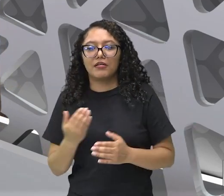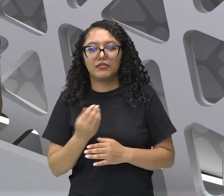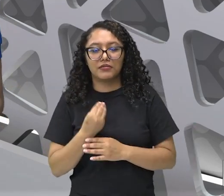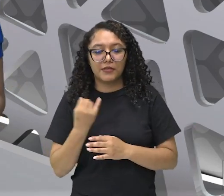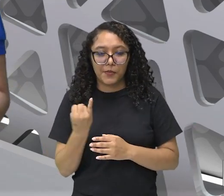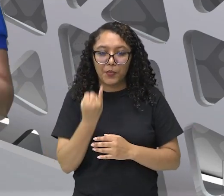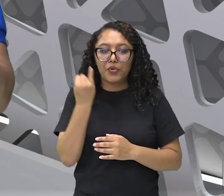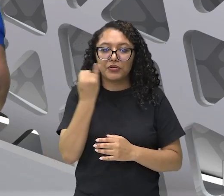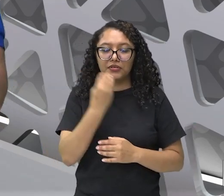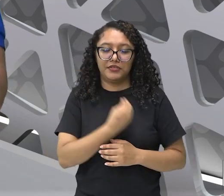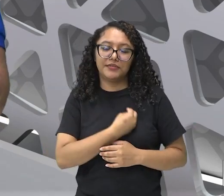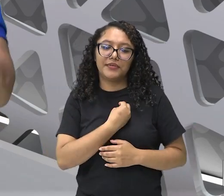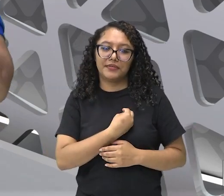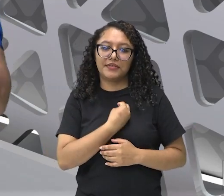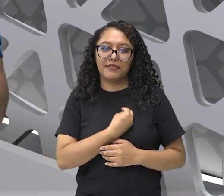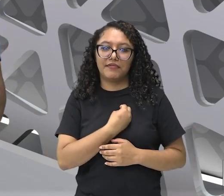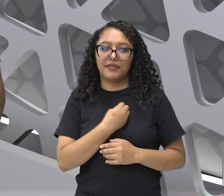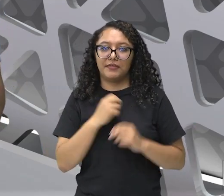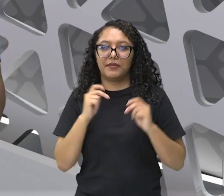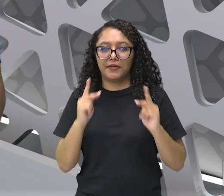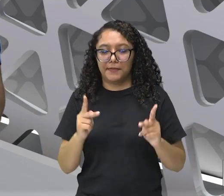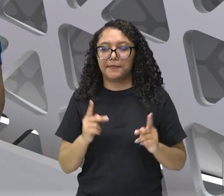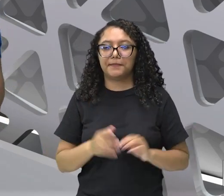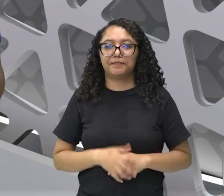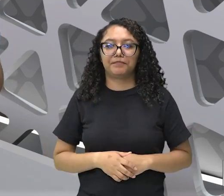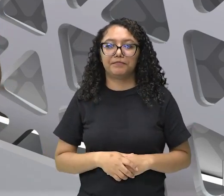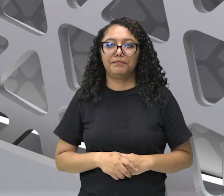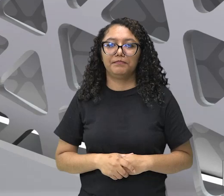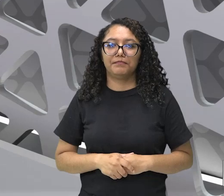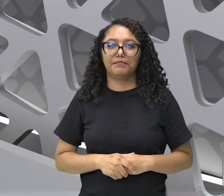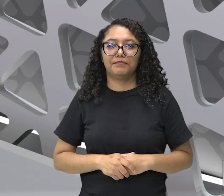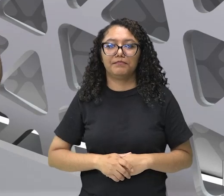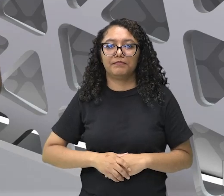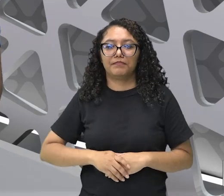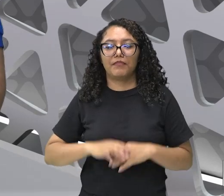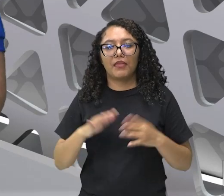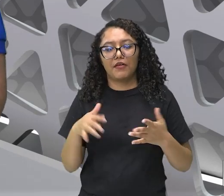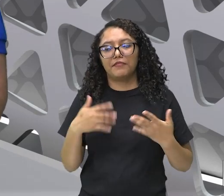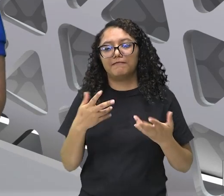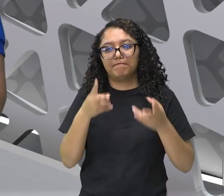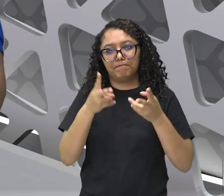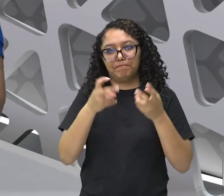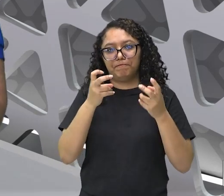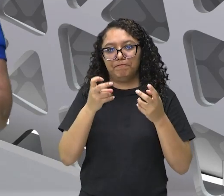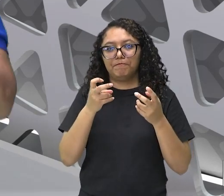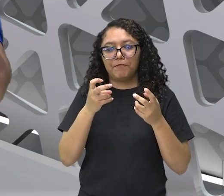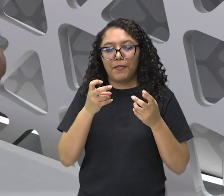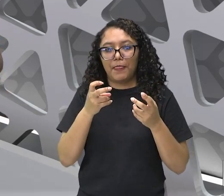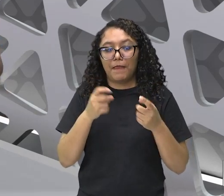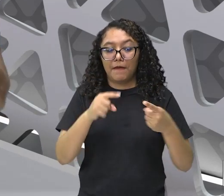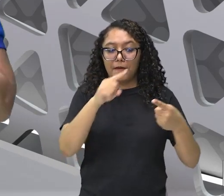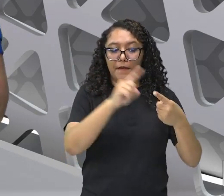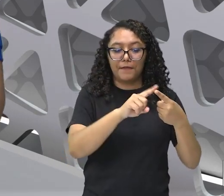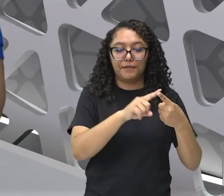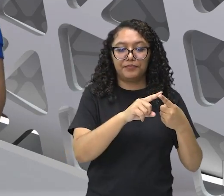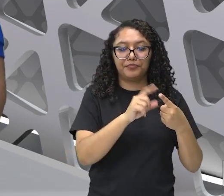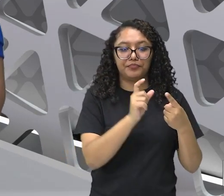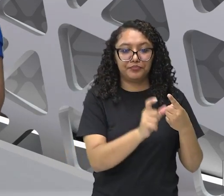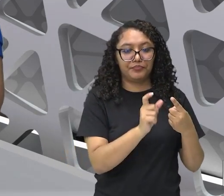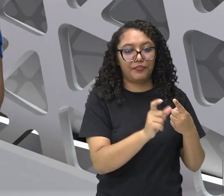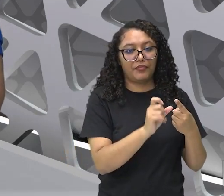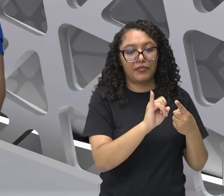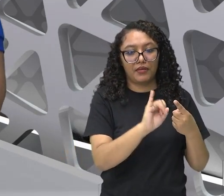concordam conosco? Então, para a aula de hoje, vocês irão perceber a imanência na vida